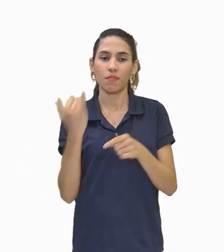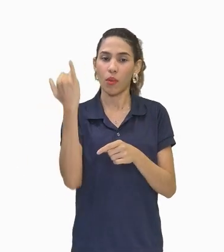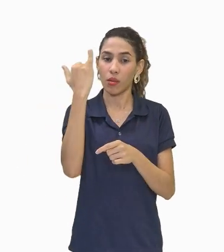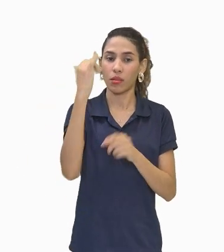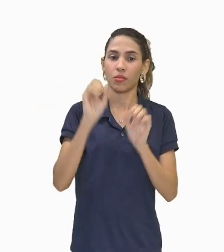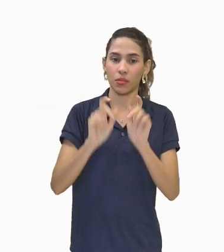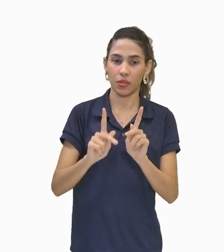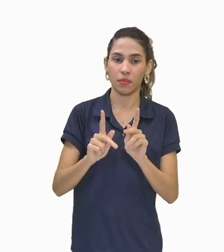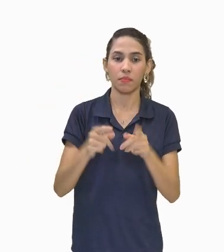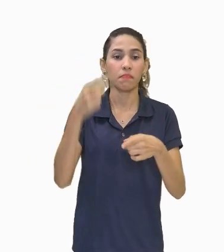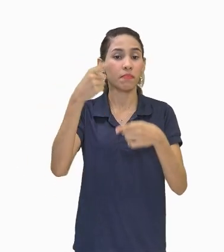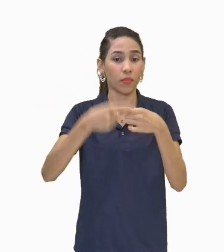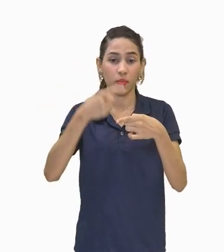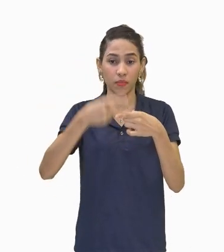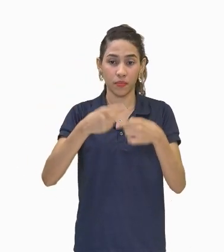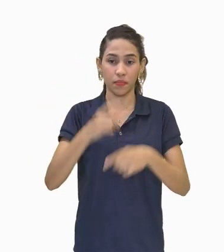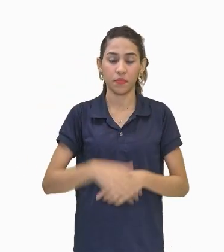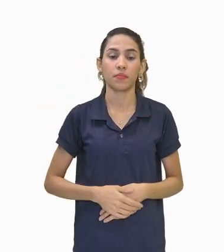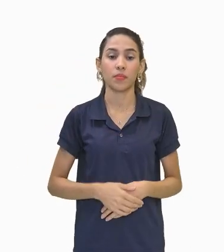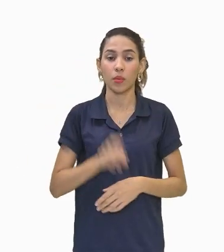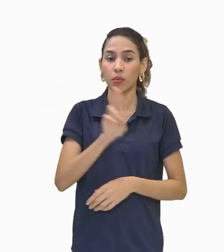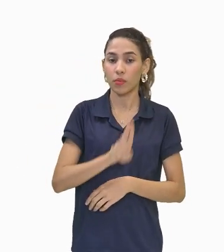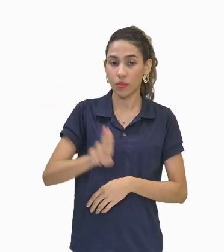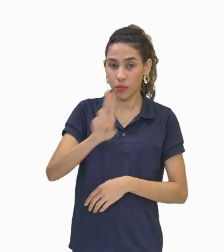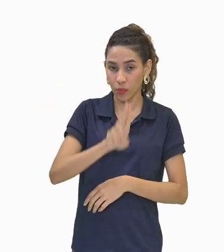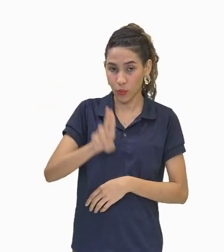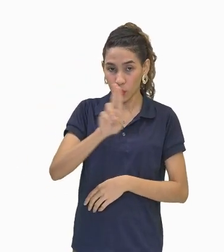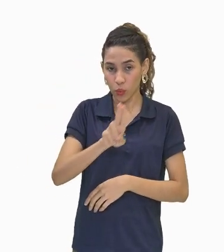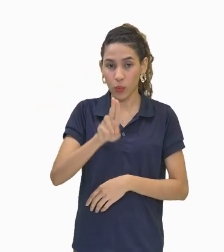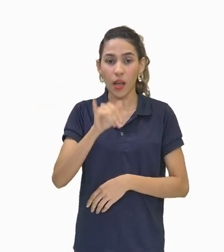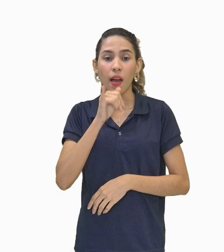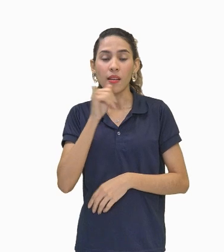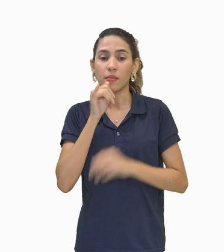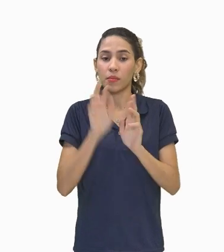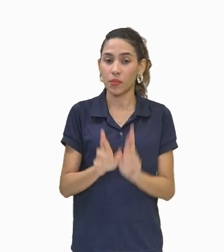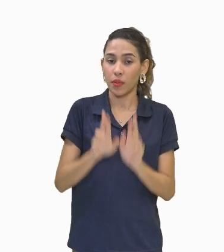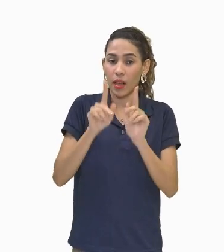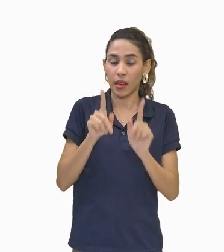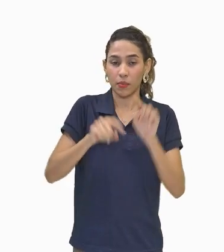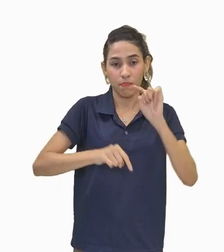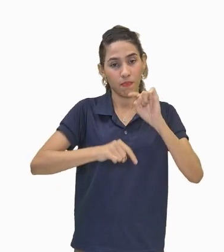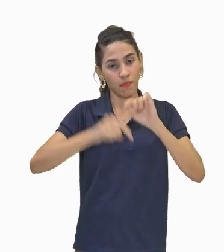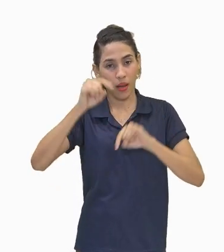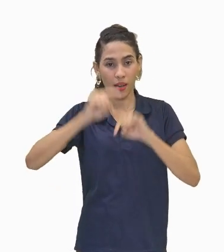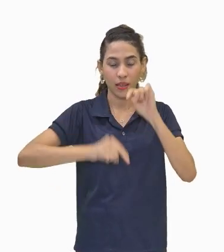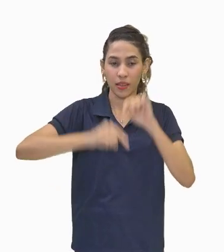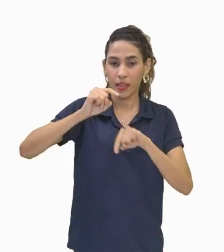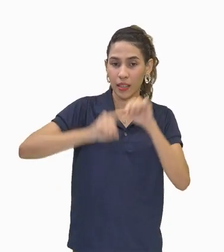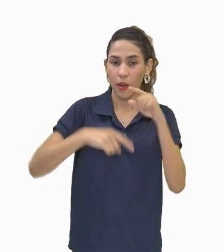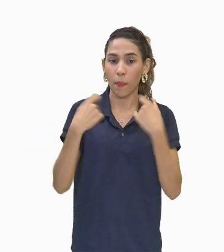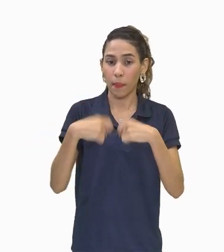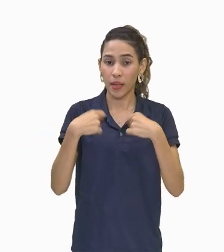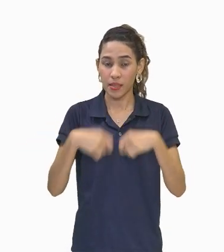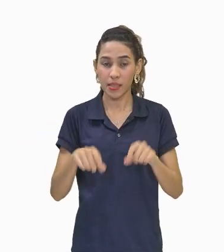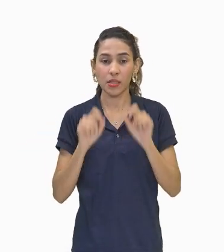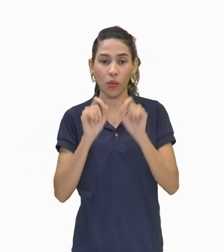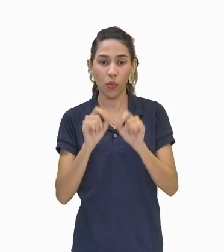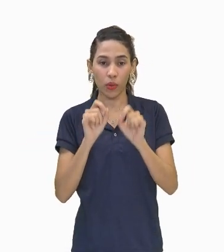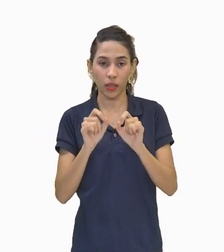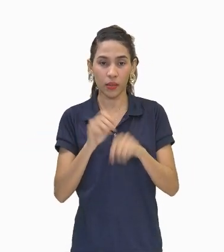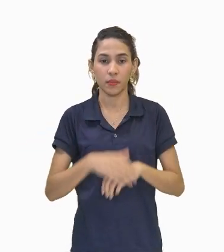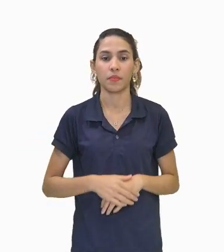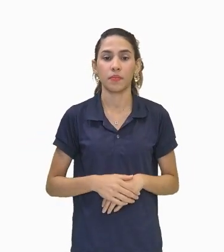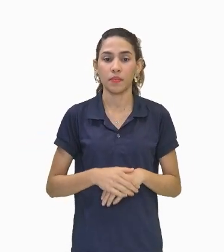diferentes dispositivos necessitam operar sob a mesma tensão para funcionar